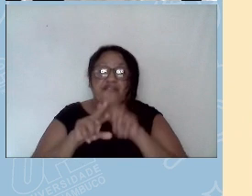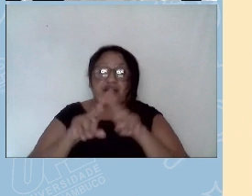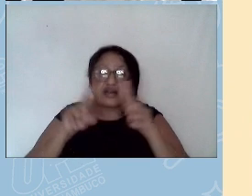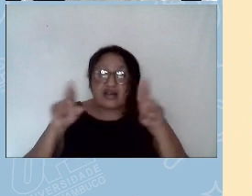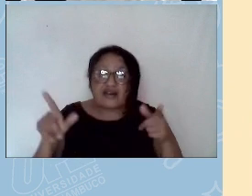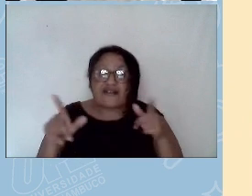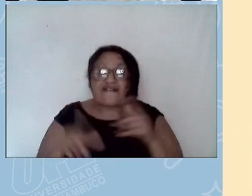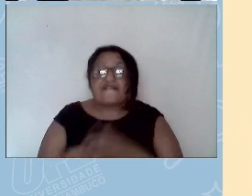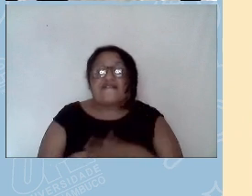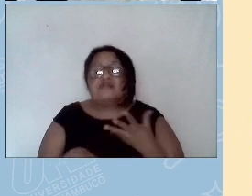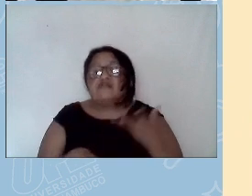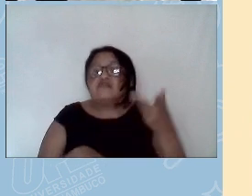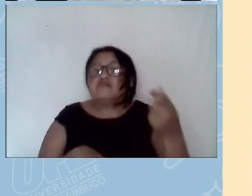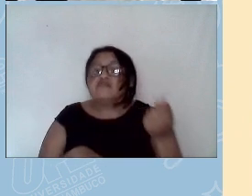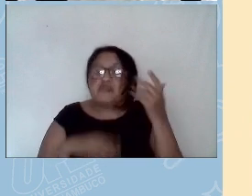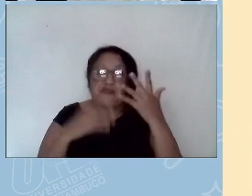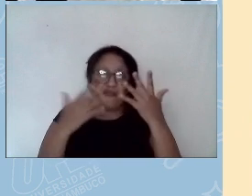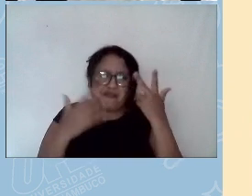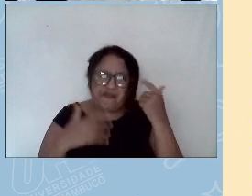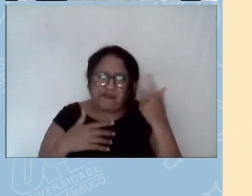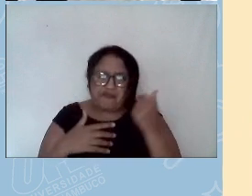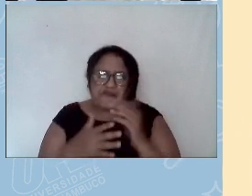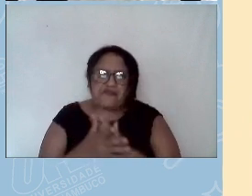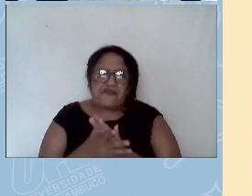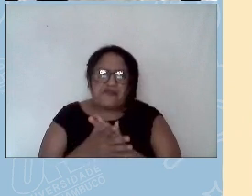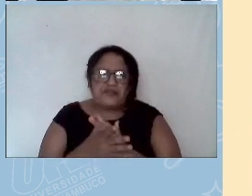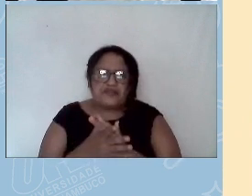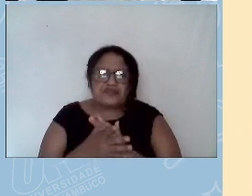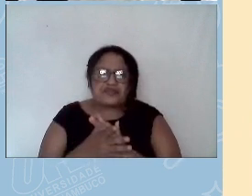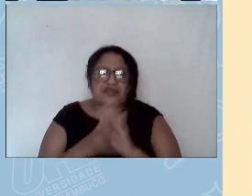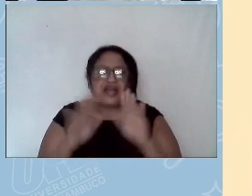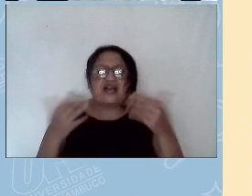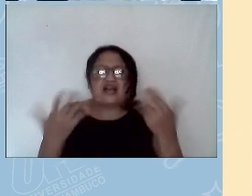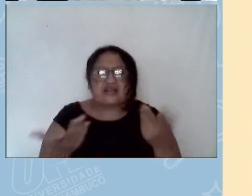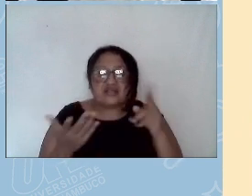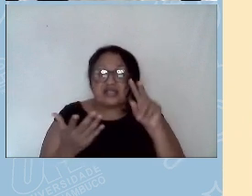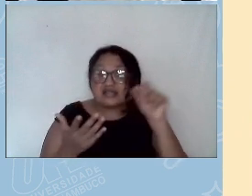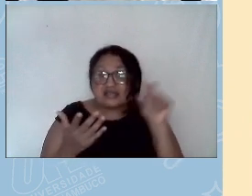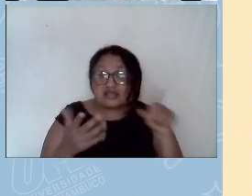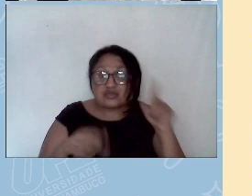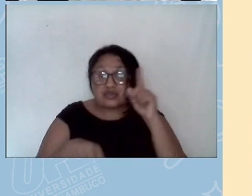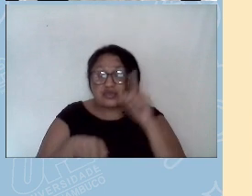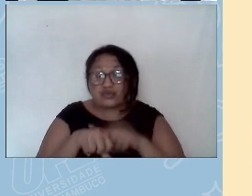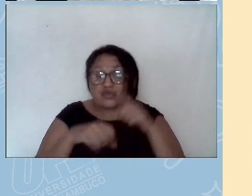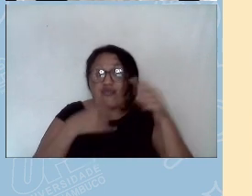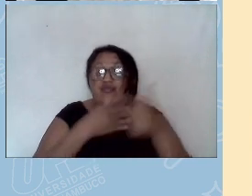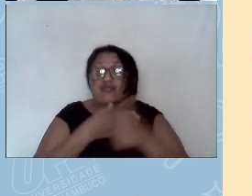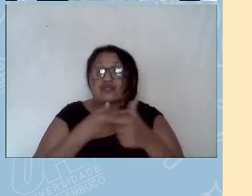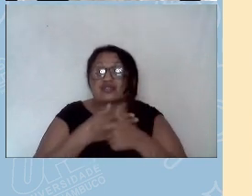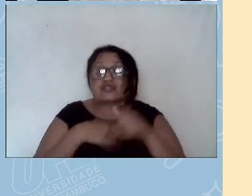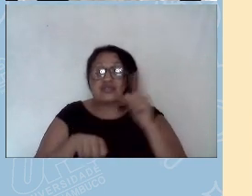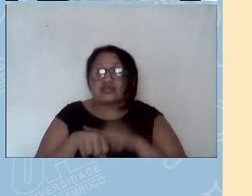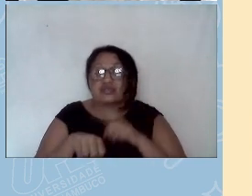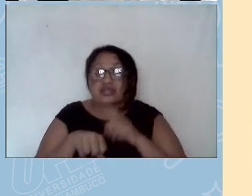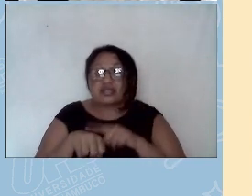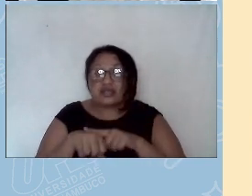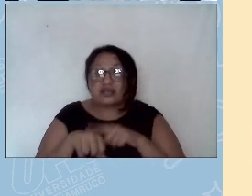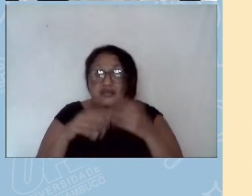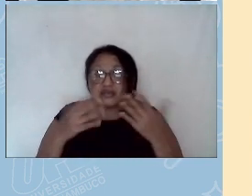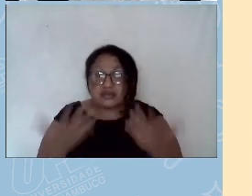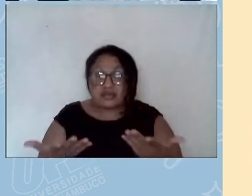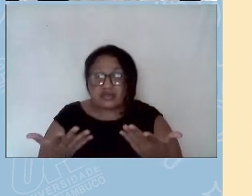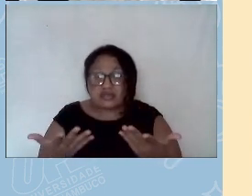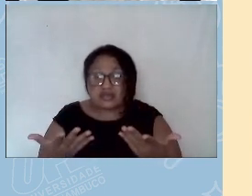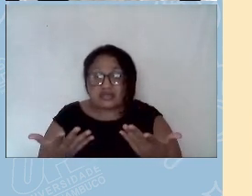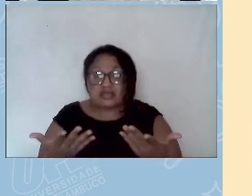vamos observá-la a vazão em função do tempo de uma bomba que enche uma piscina na forma de